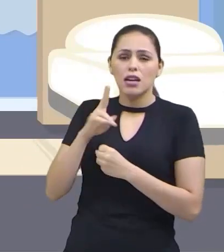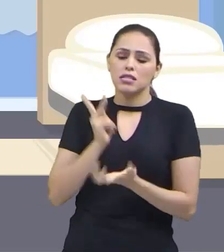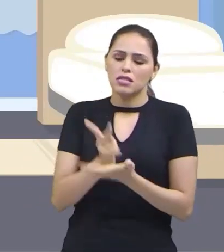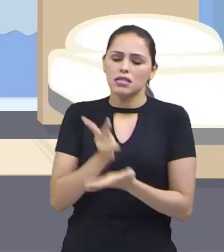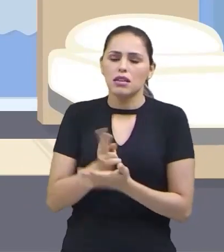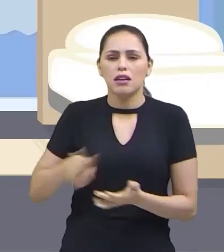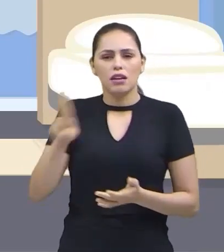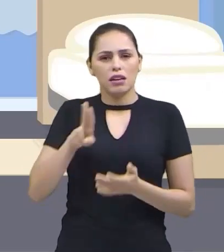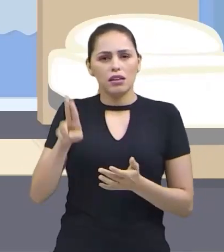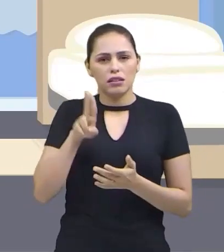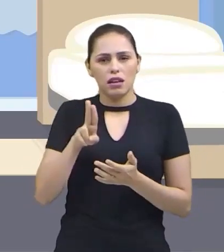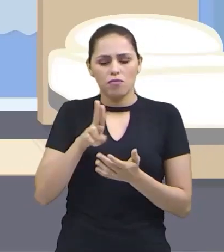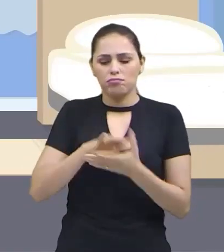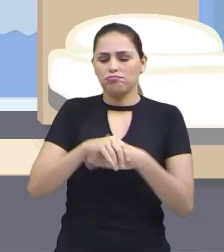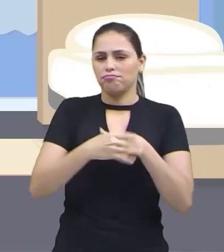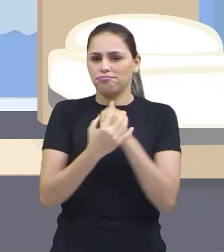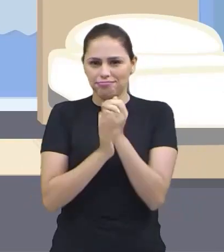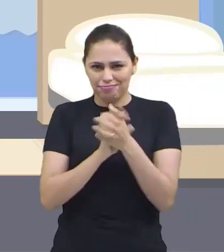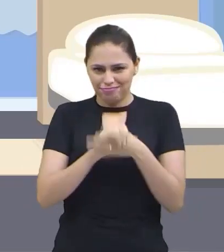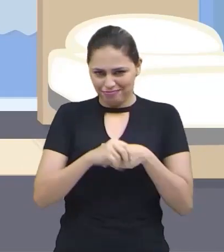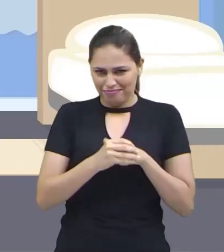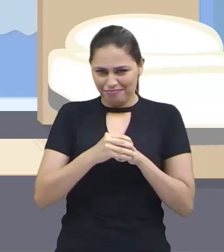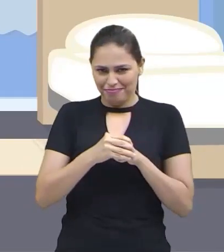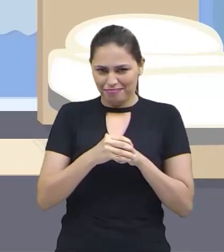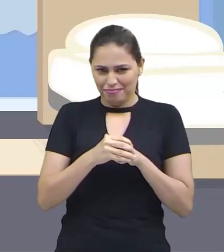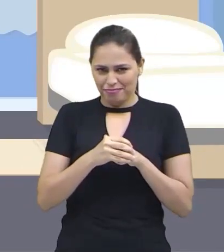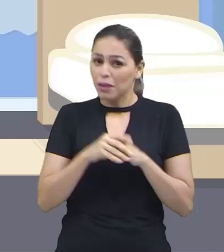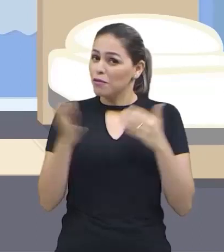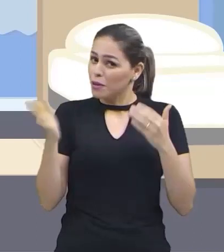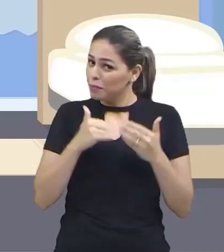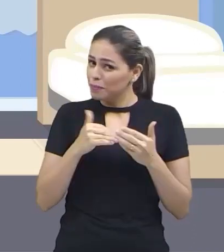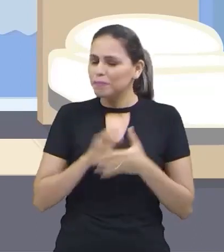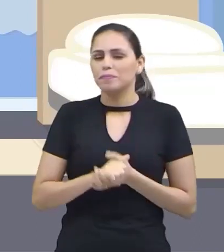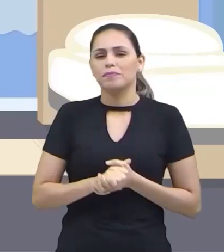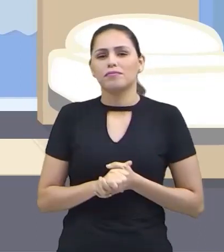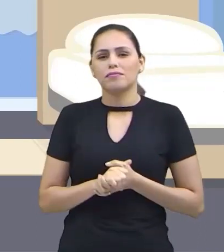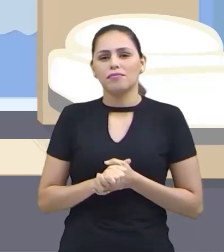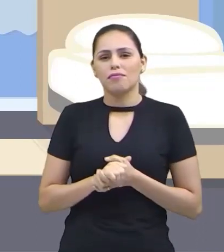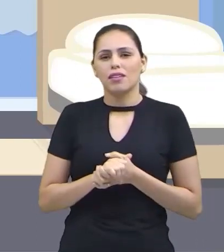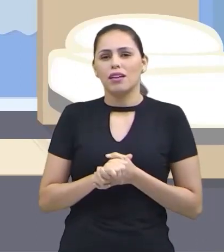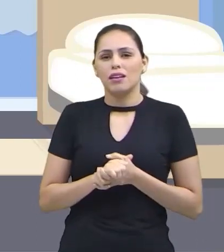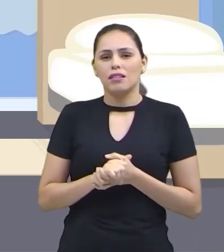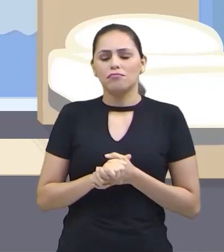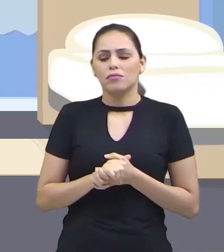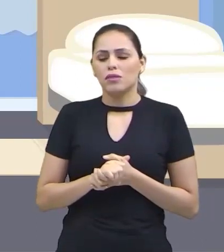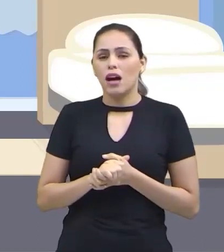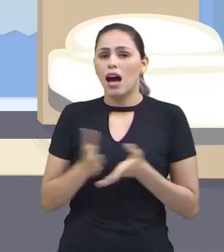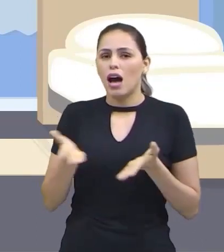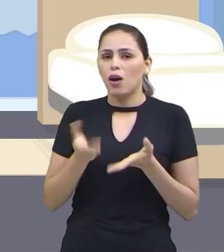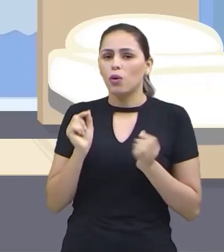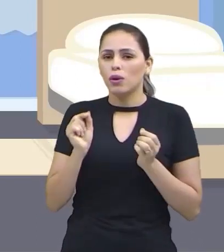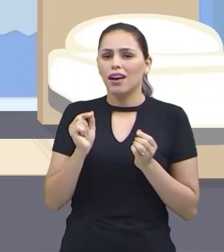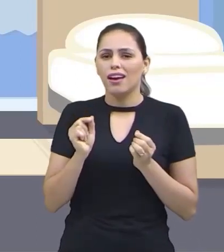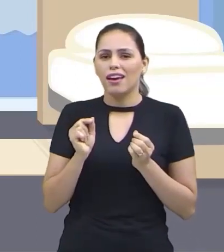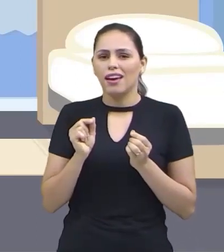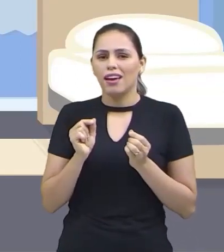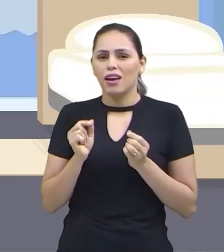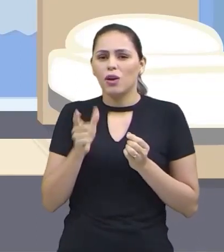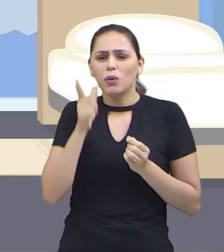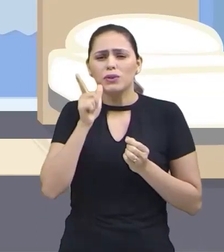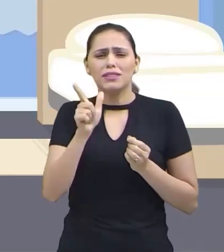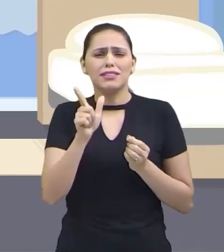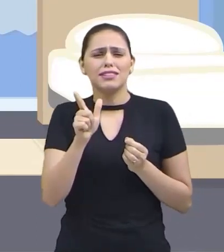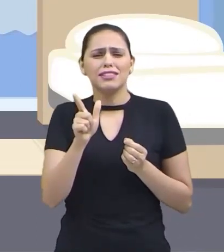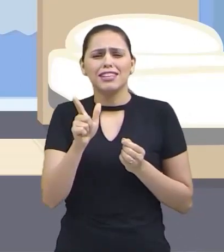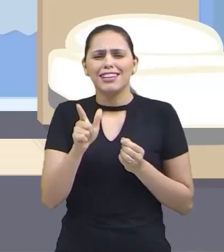lavar bem as mãos. Então, vamos pegar a água mágica? Ai, caramba, agora a gente conseguiu. A gente chegou.